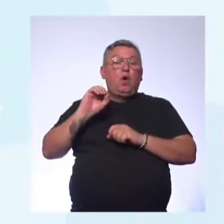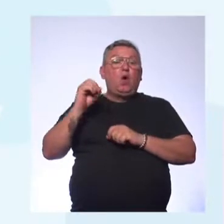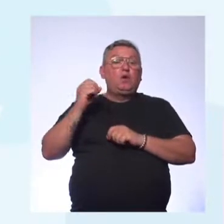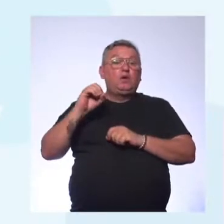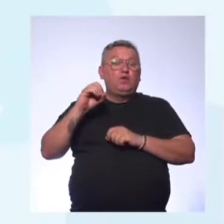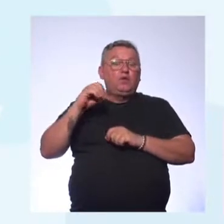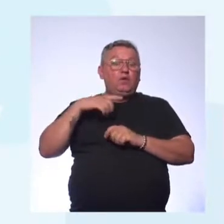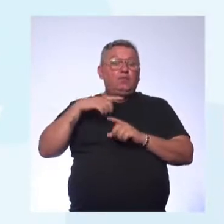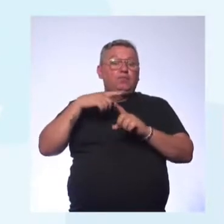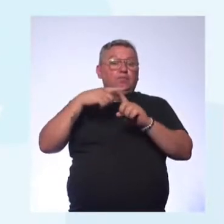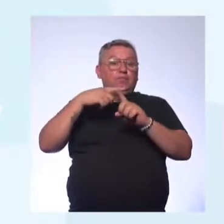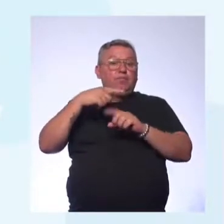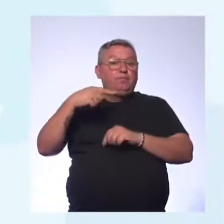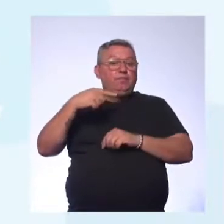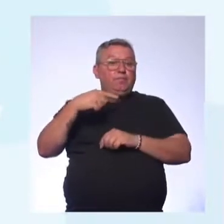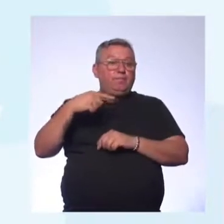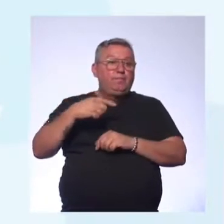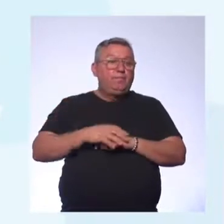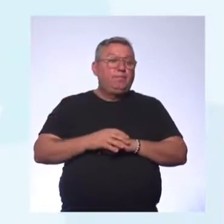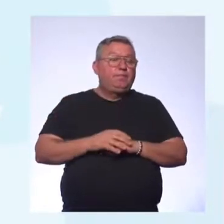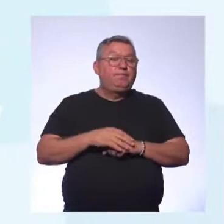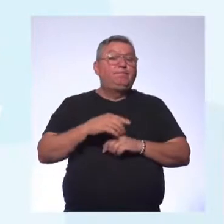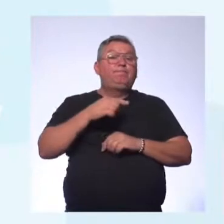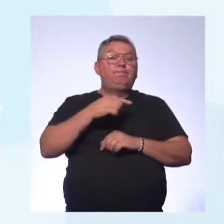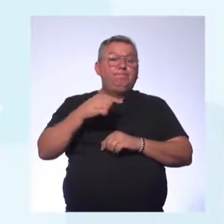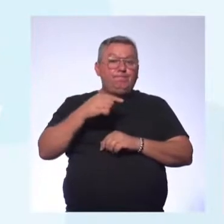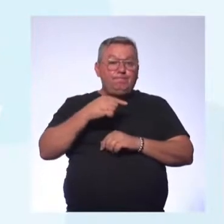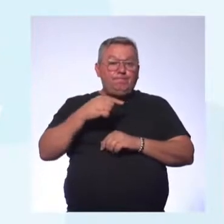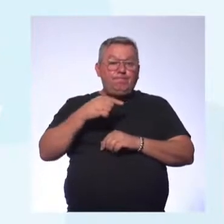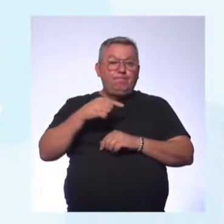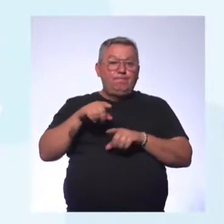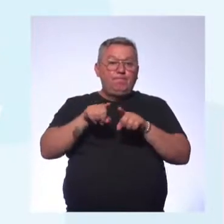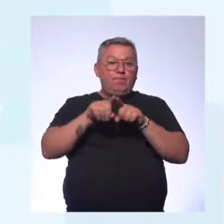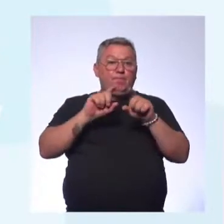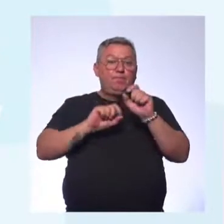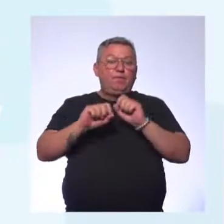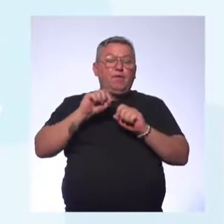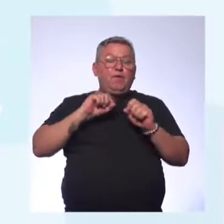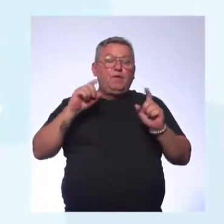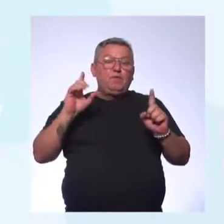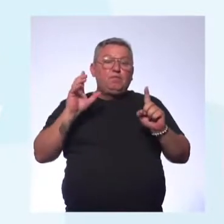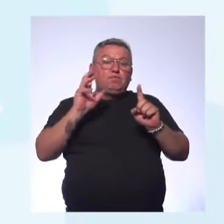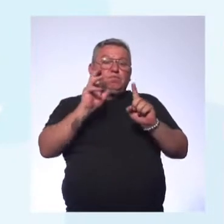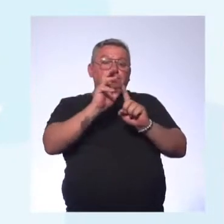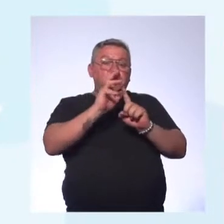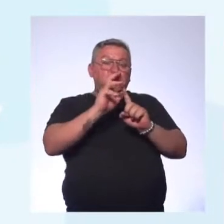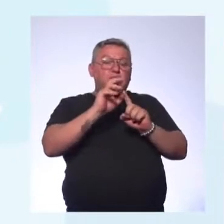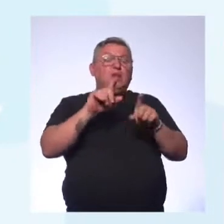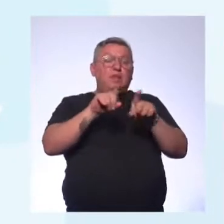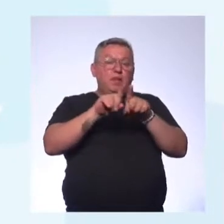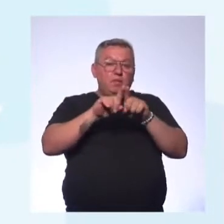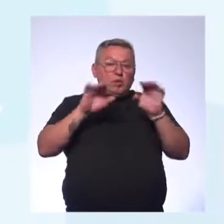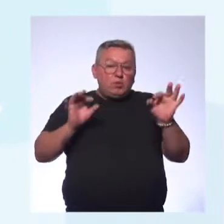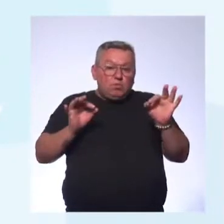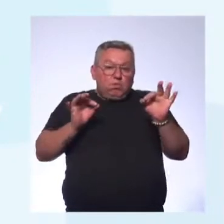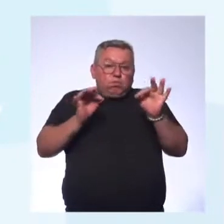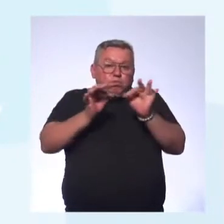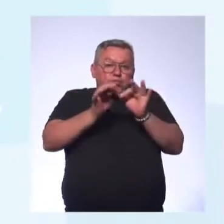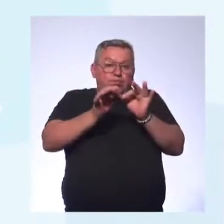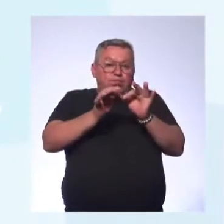possui carga elétrica por ou negativa eles vão se atrair aqui um com o outro